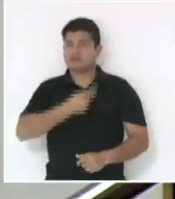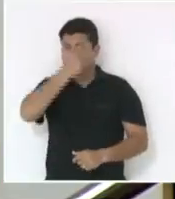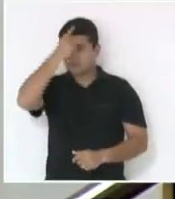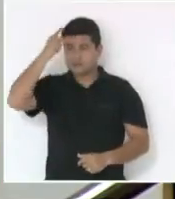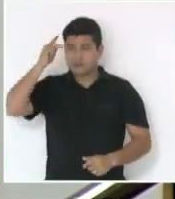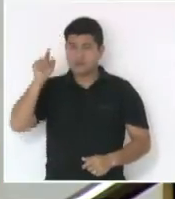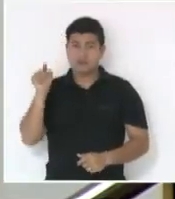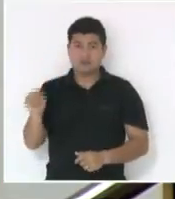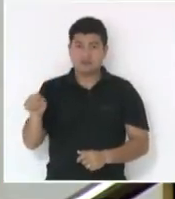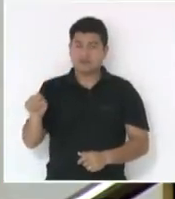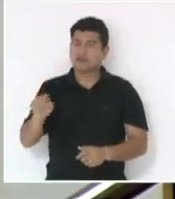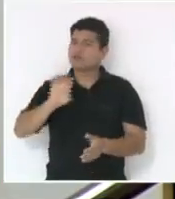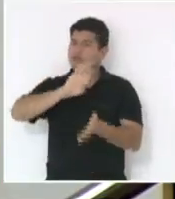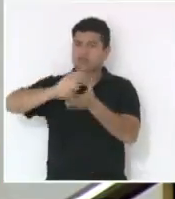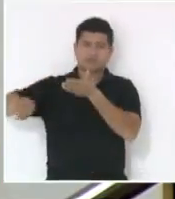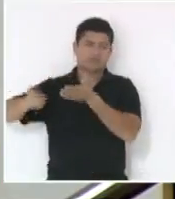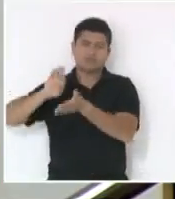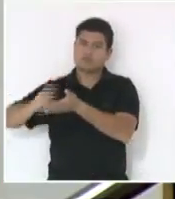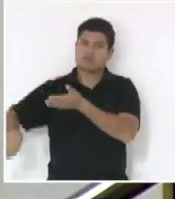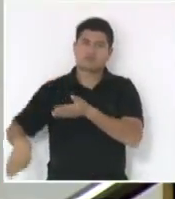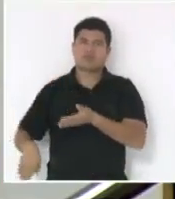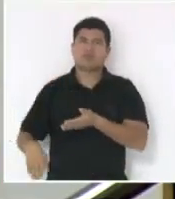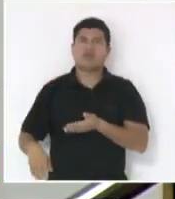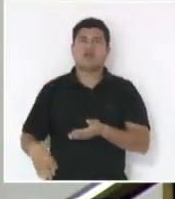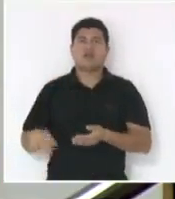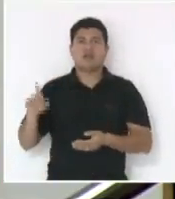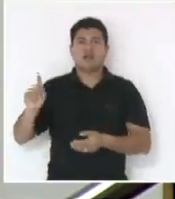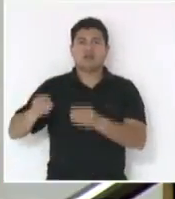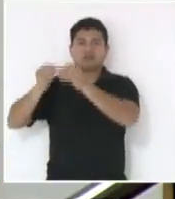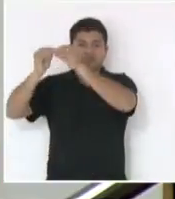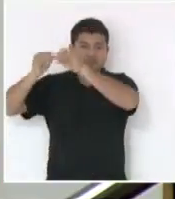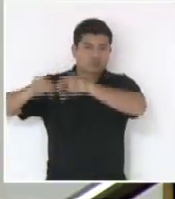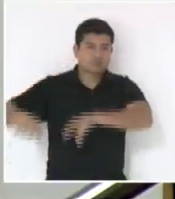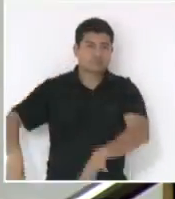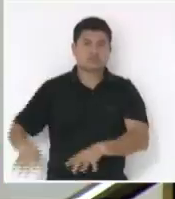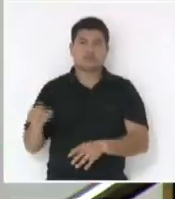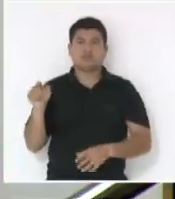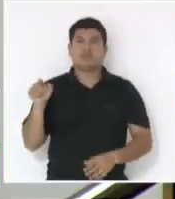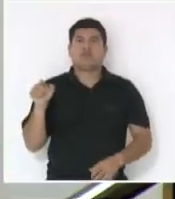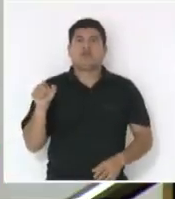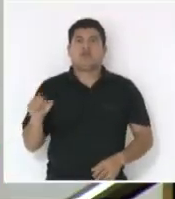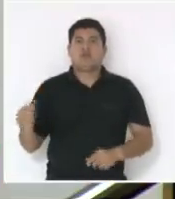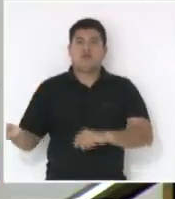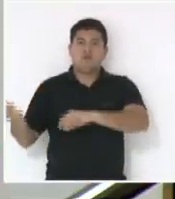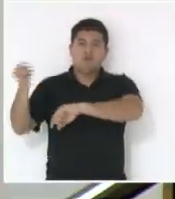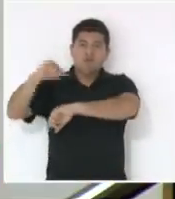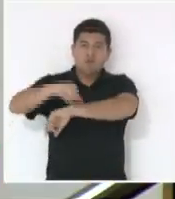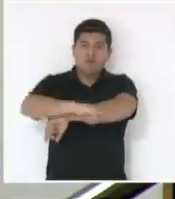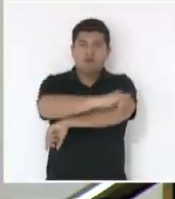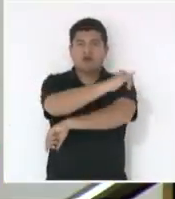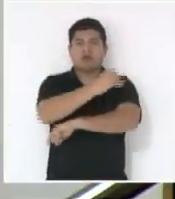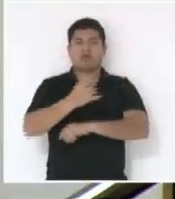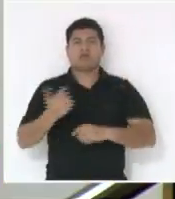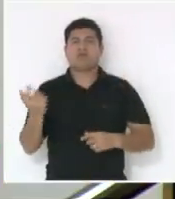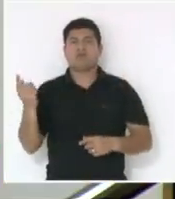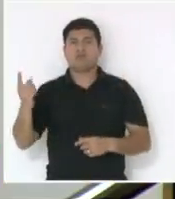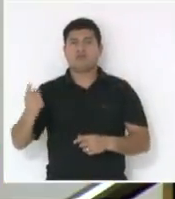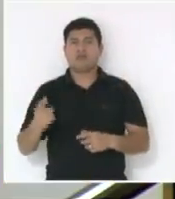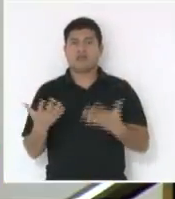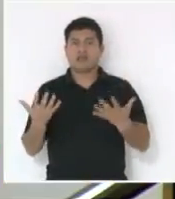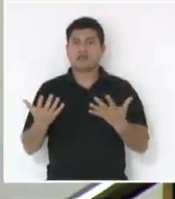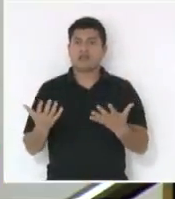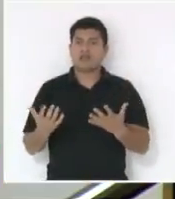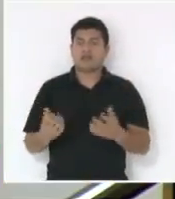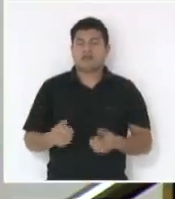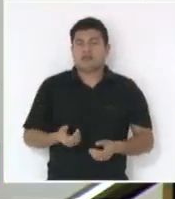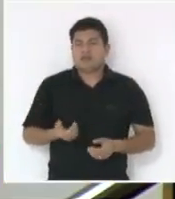terra, que estão eventualmente prejudicando o aeroporto, os voos, porque lá está sendo construída uma pista de carga e